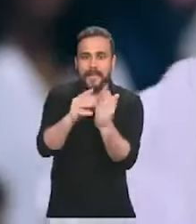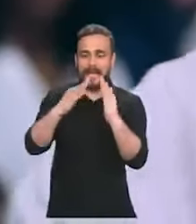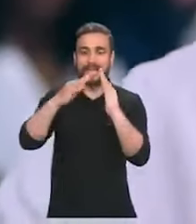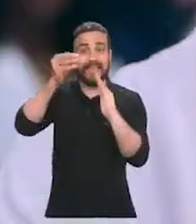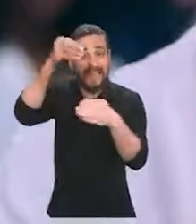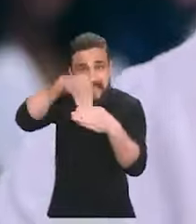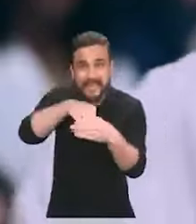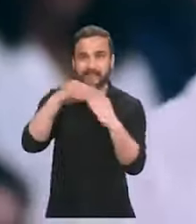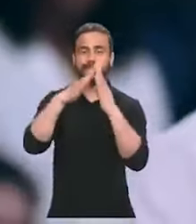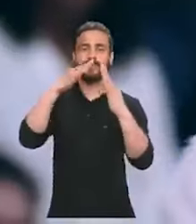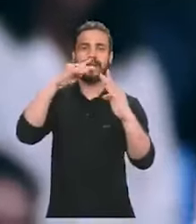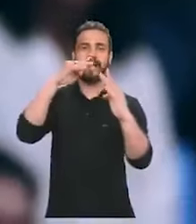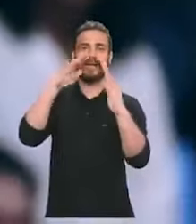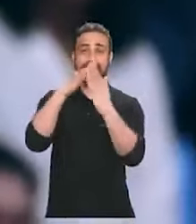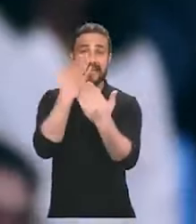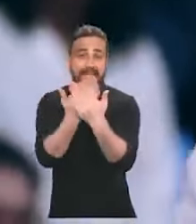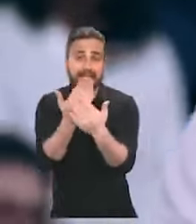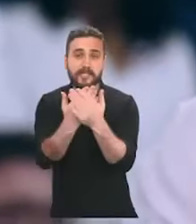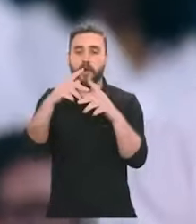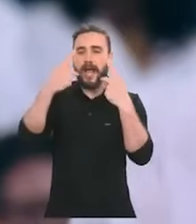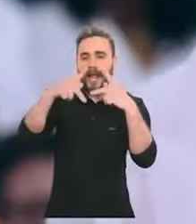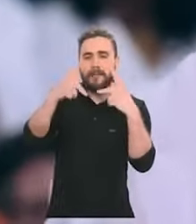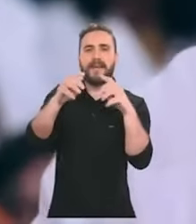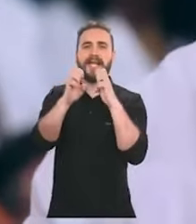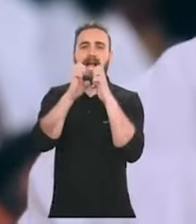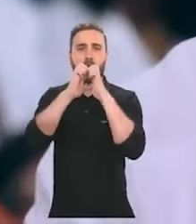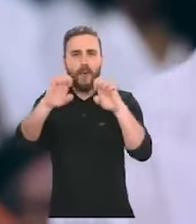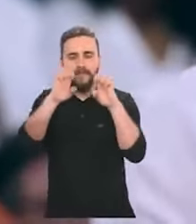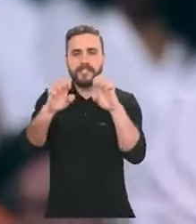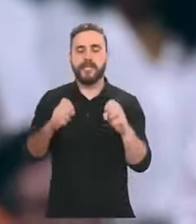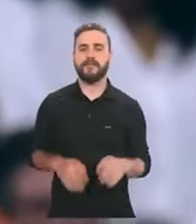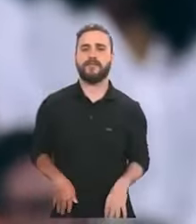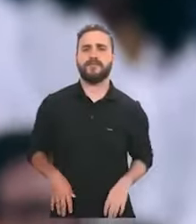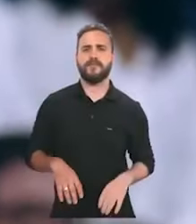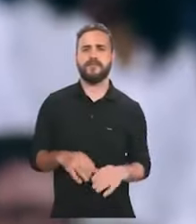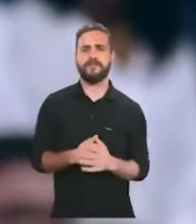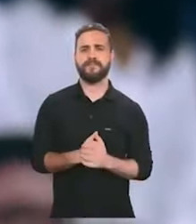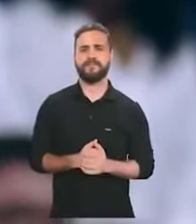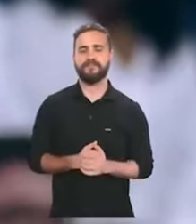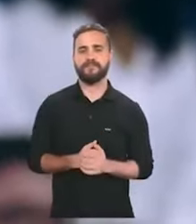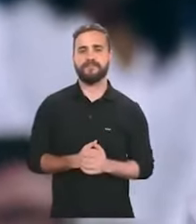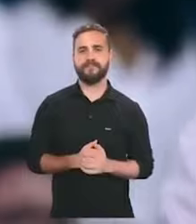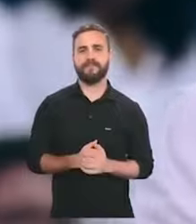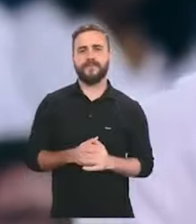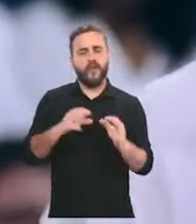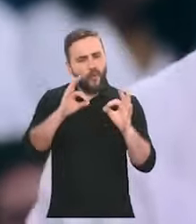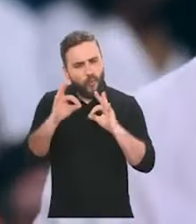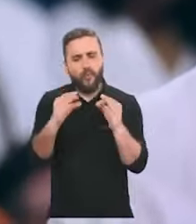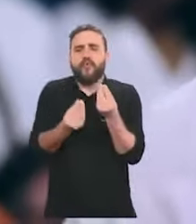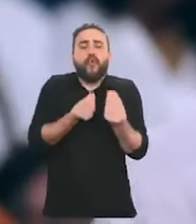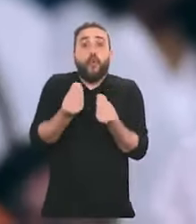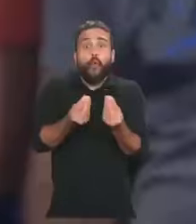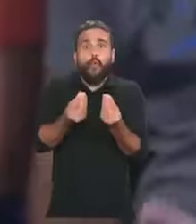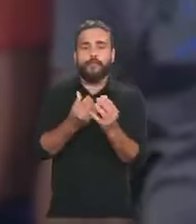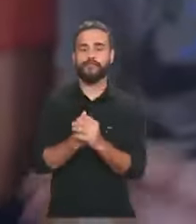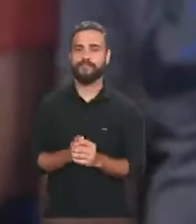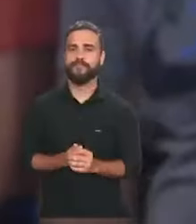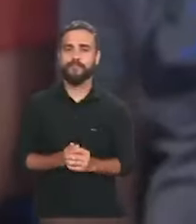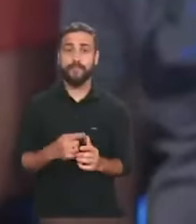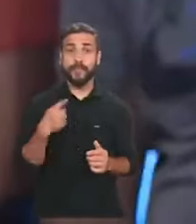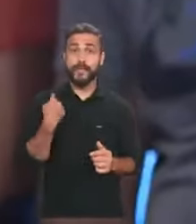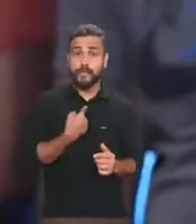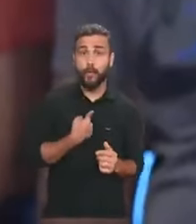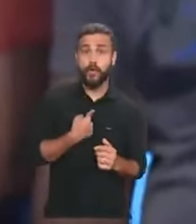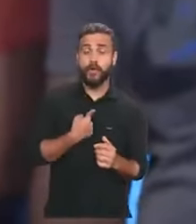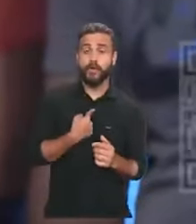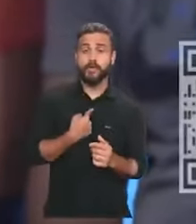franca. Lá também essa abordagem funciona ou não? Você tem que passar pelo preparo para entender a cultura local. Então, a gente usa